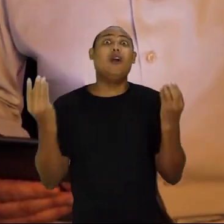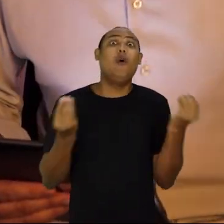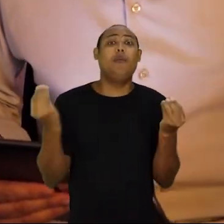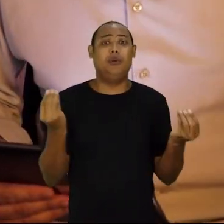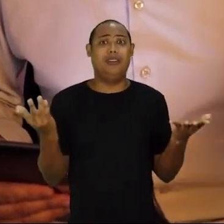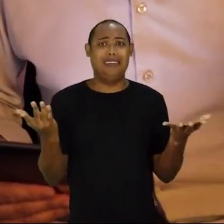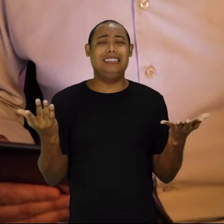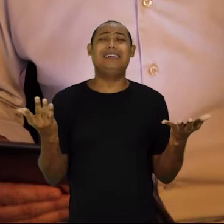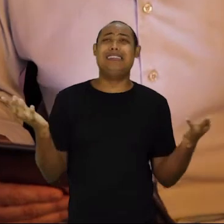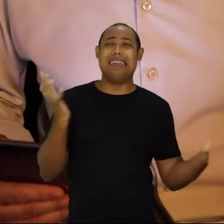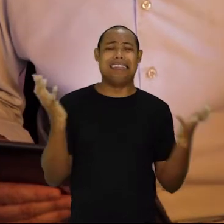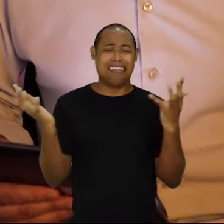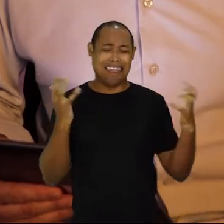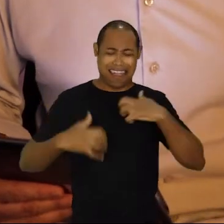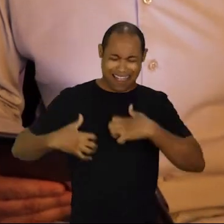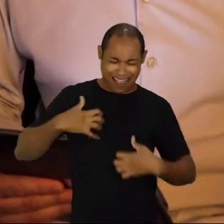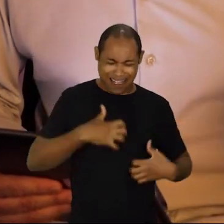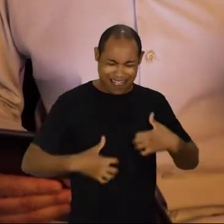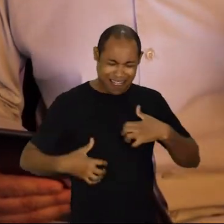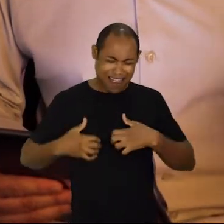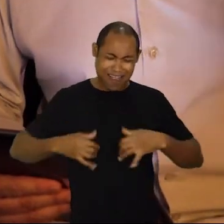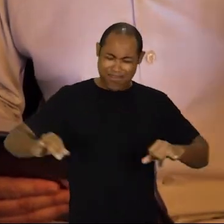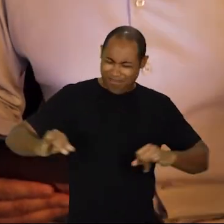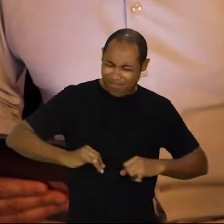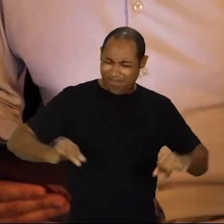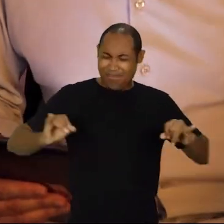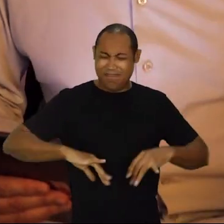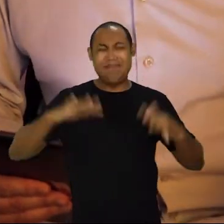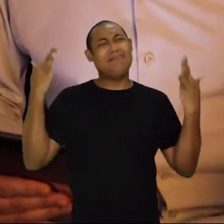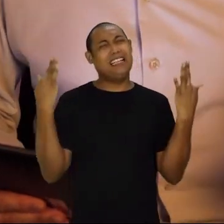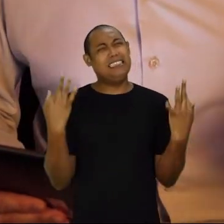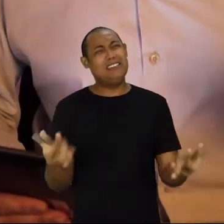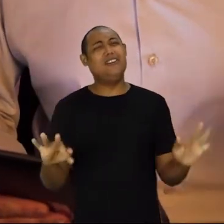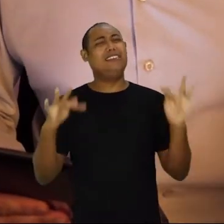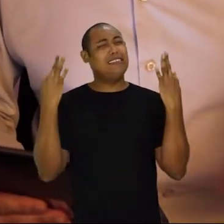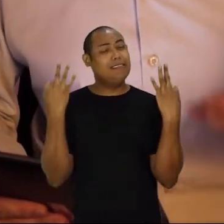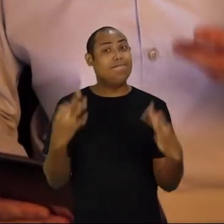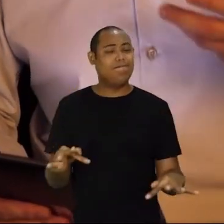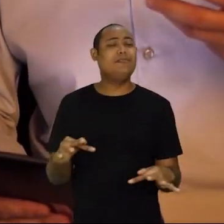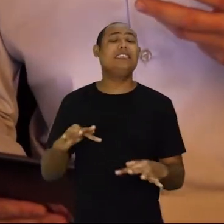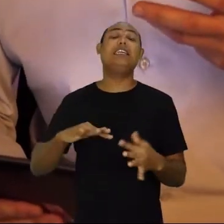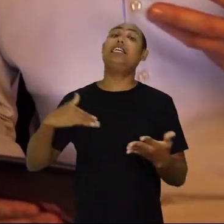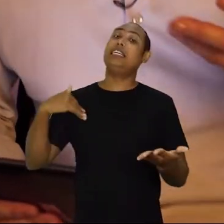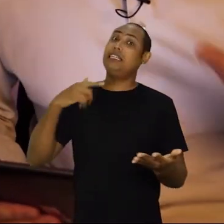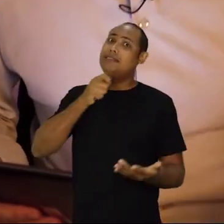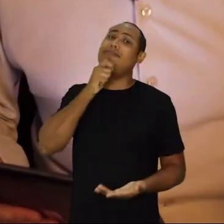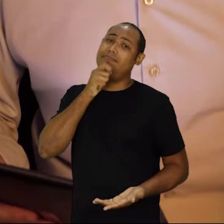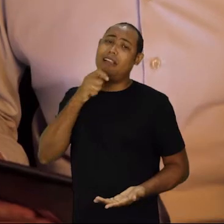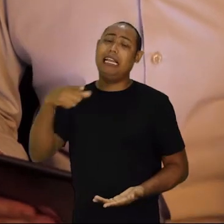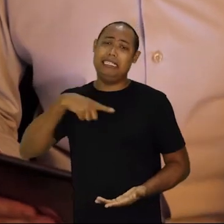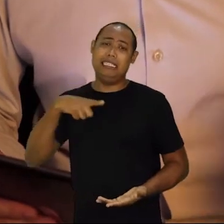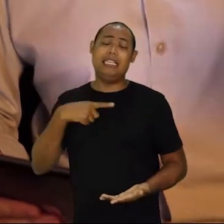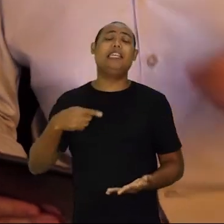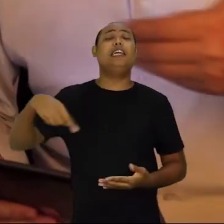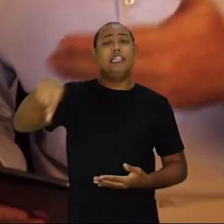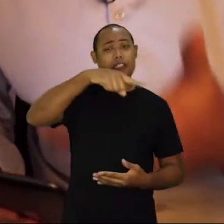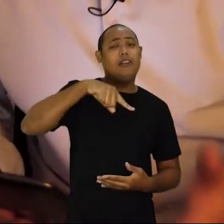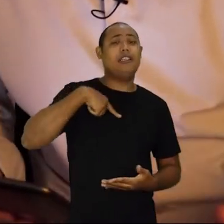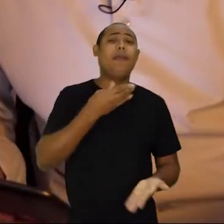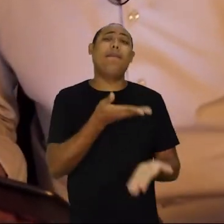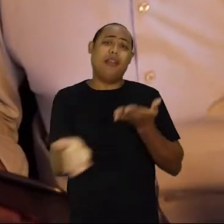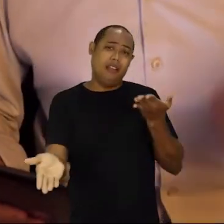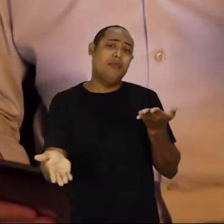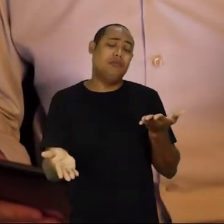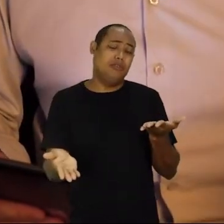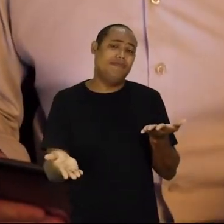que tiveram pessoas conhecidas, familiares, sobre o dia de amanhã. Então tudo isso gerou uma dor muito profunda e tem